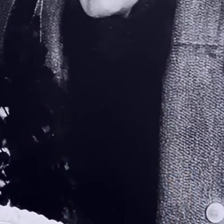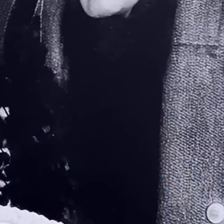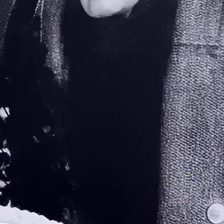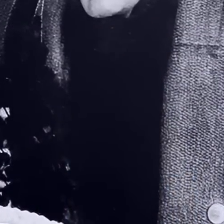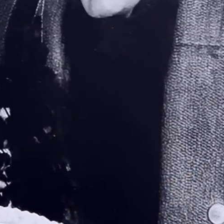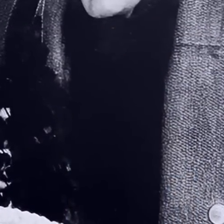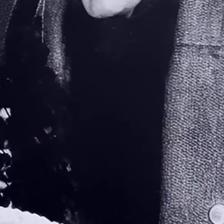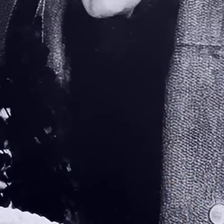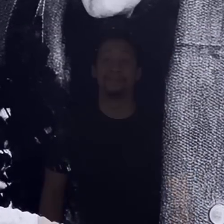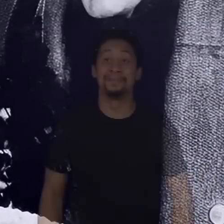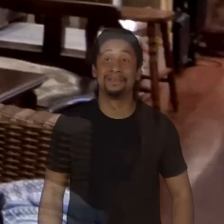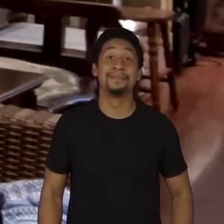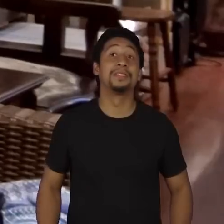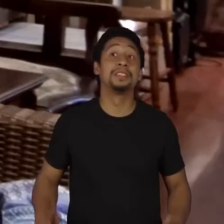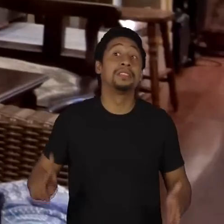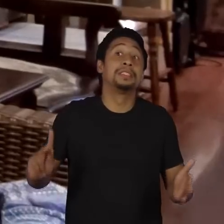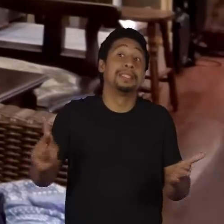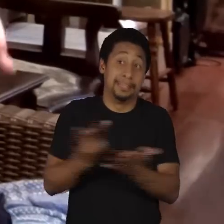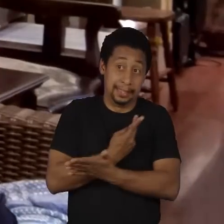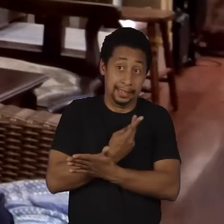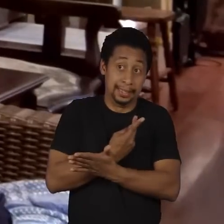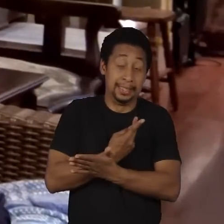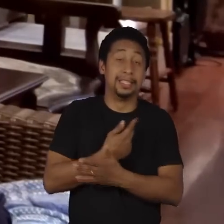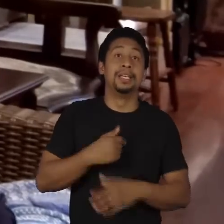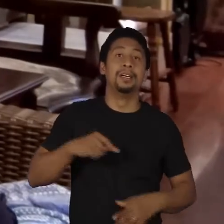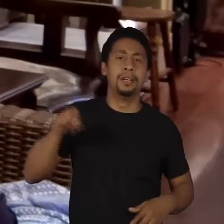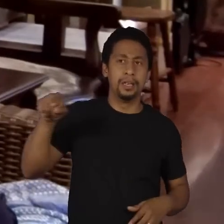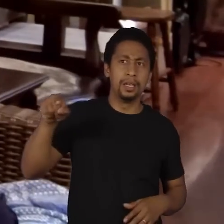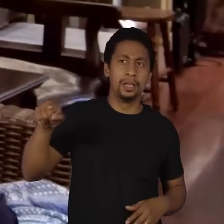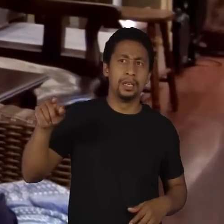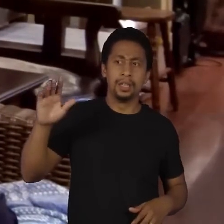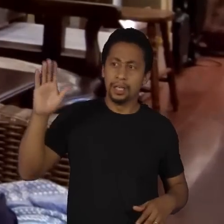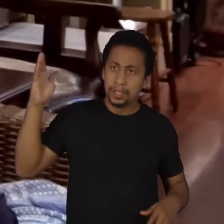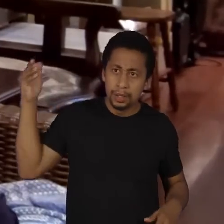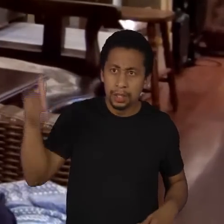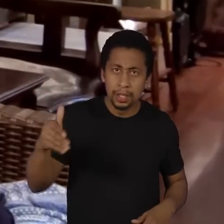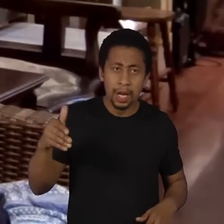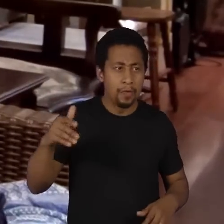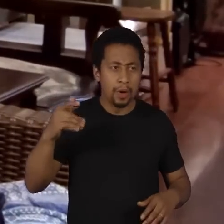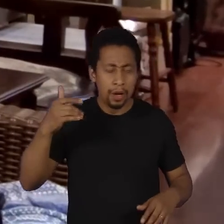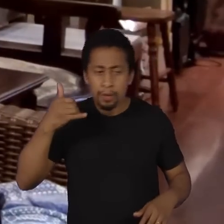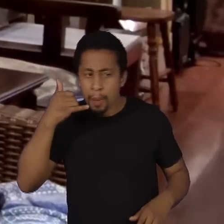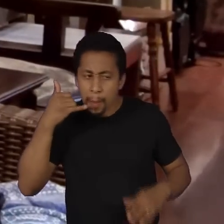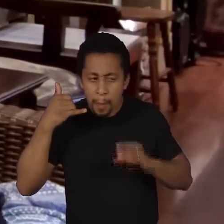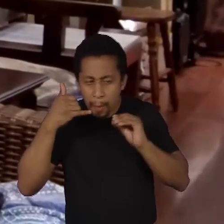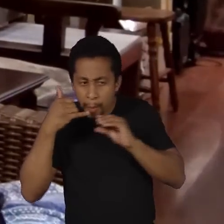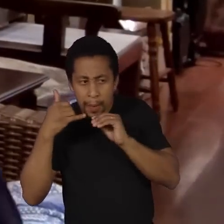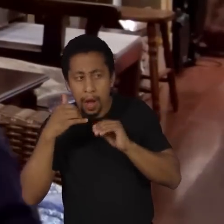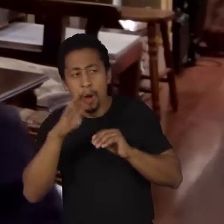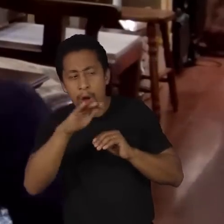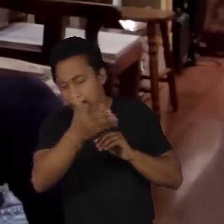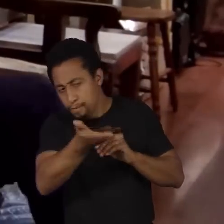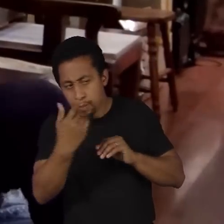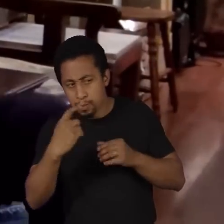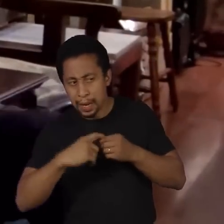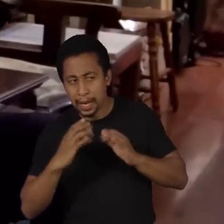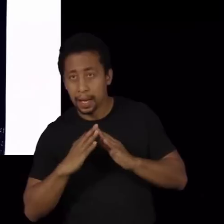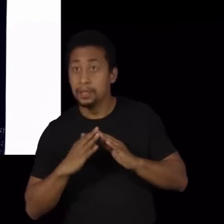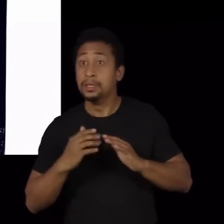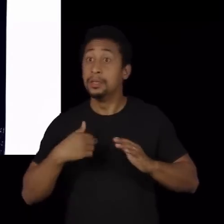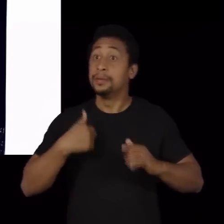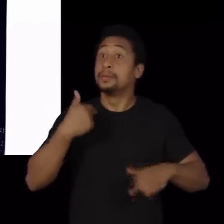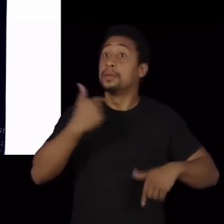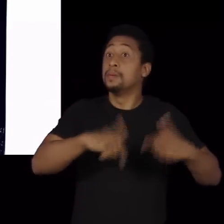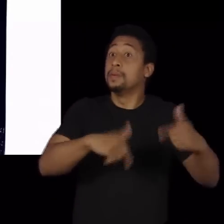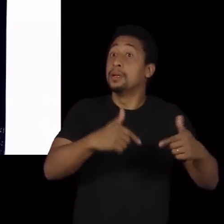Aí, de repente, a Maria Alice tinha... Quando ela aparecia para a Lute, achei, vem para casa. Enquanto isso, eu estava trabalhando.